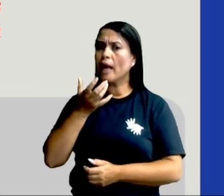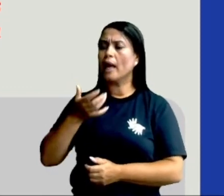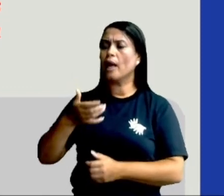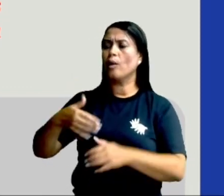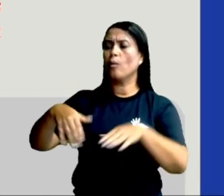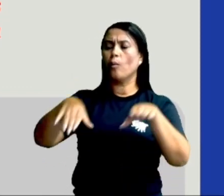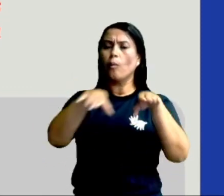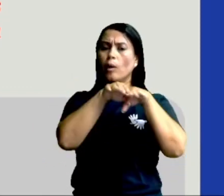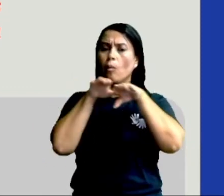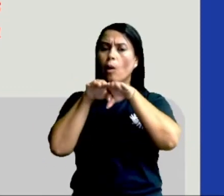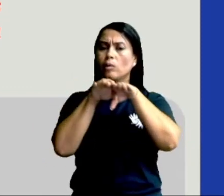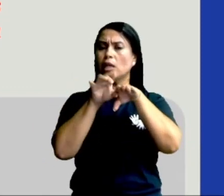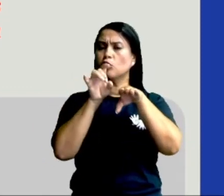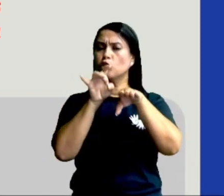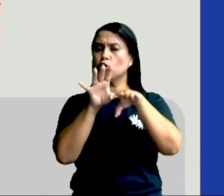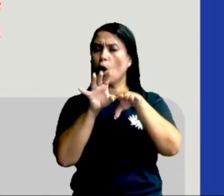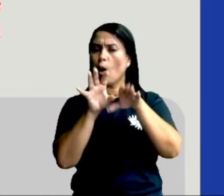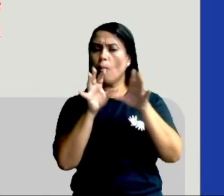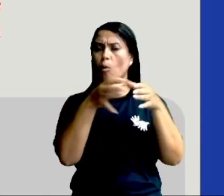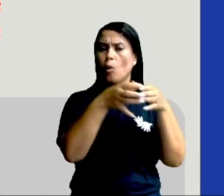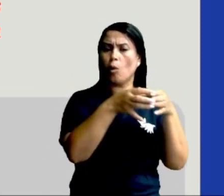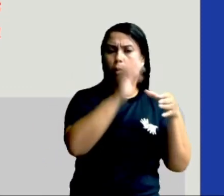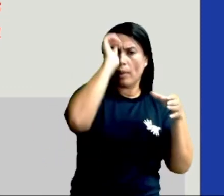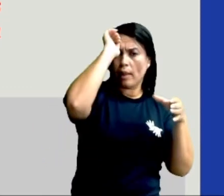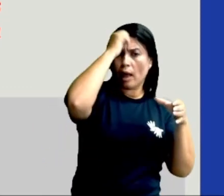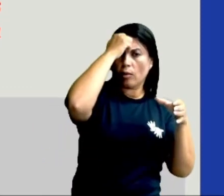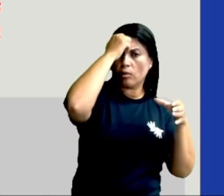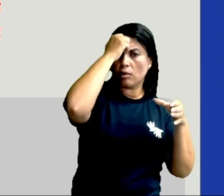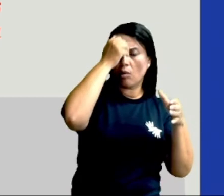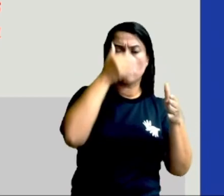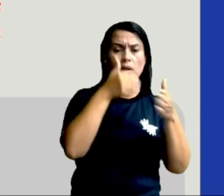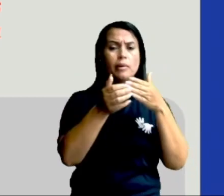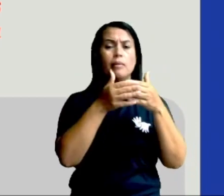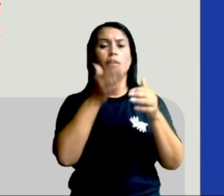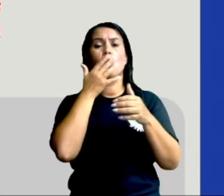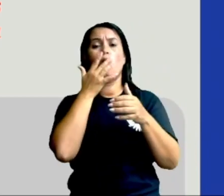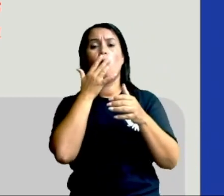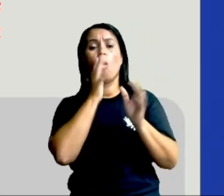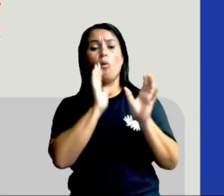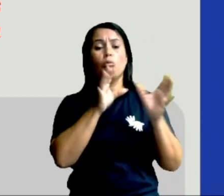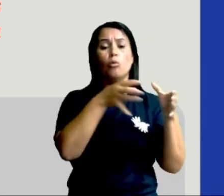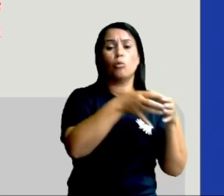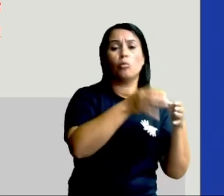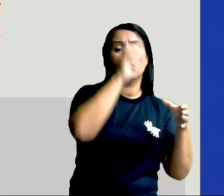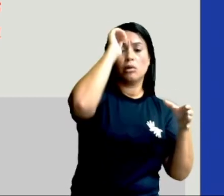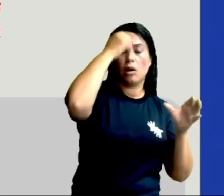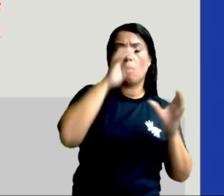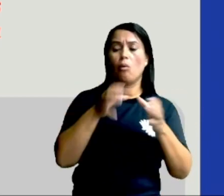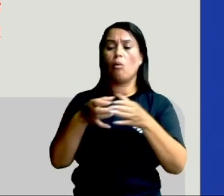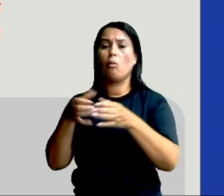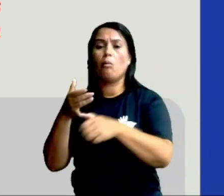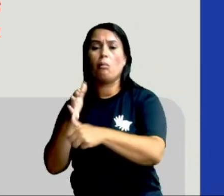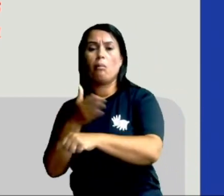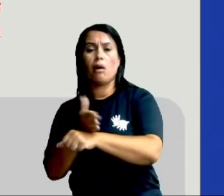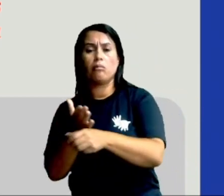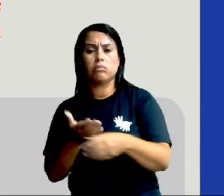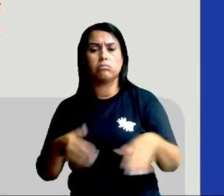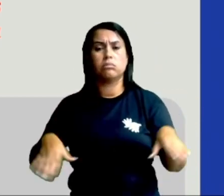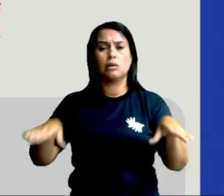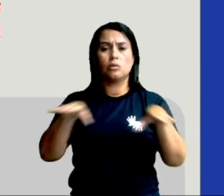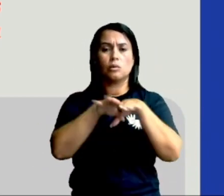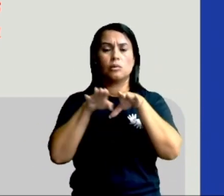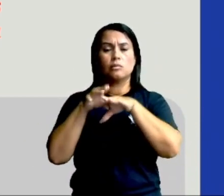os negros, ele quer uma igualdade independente de sua cor de pele, que todos sejam iguais e tenham os